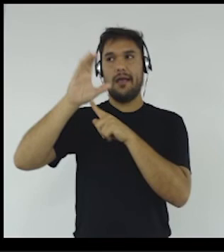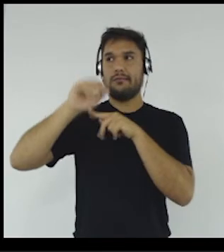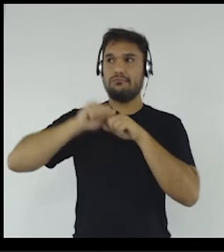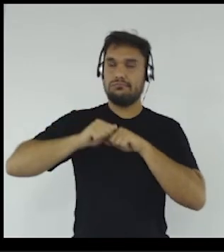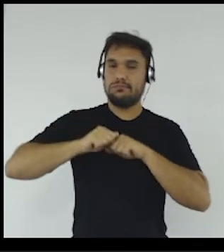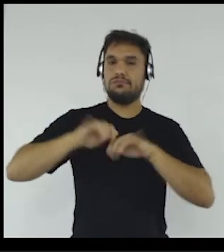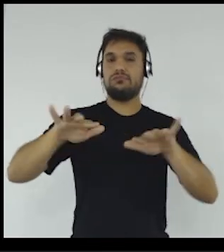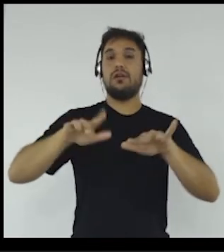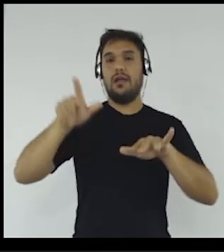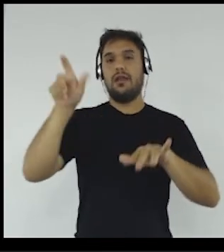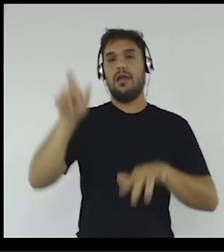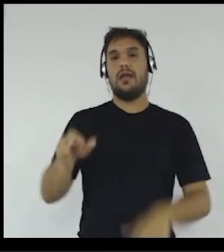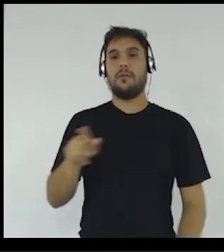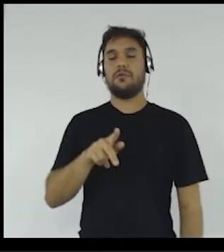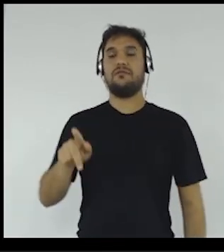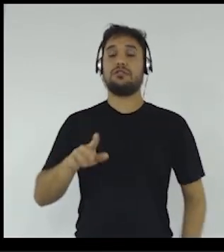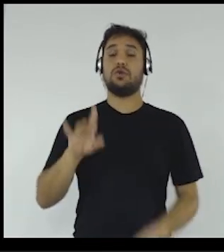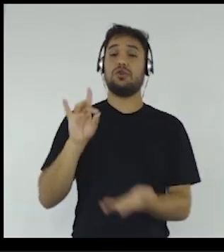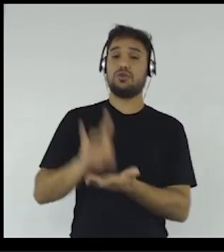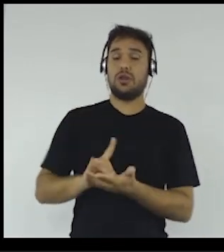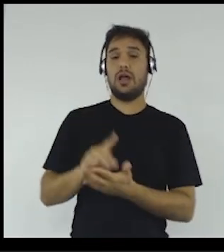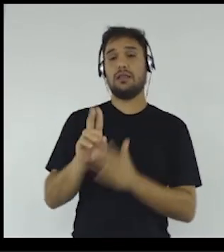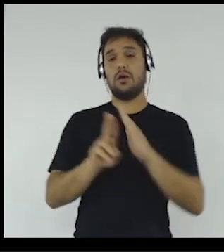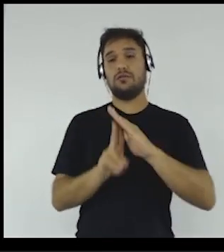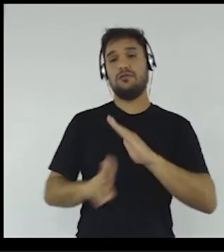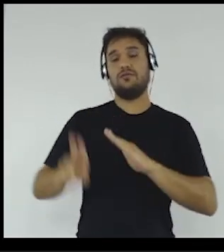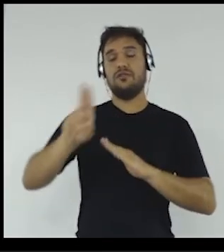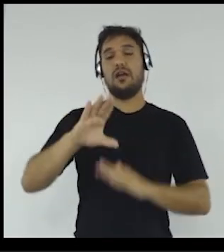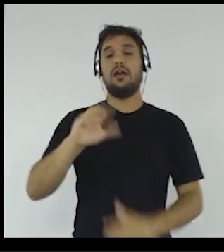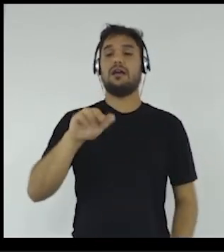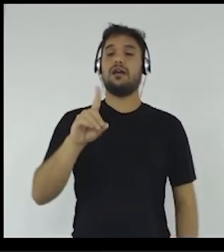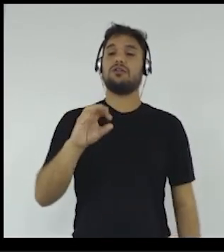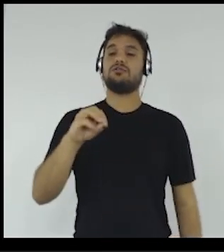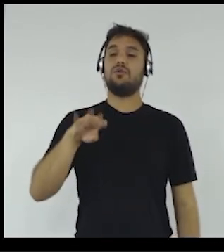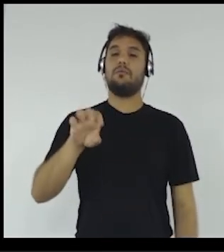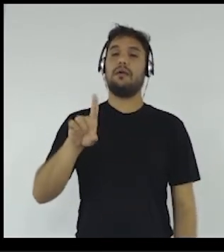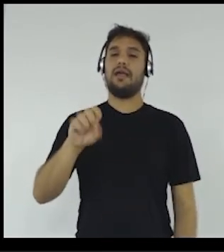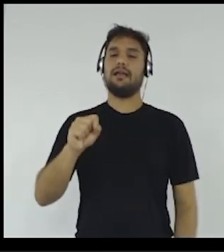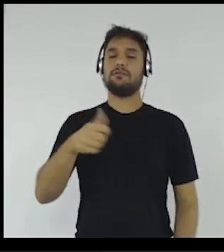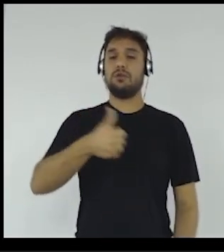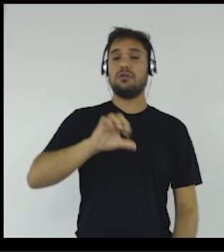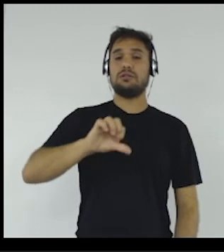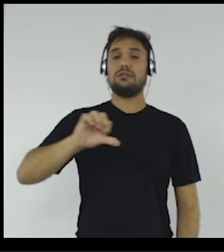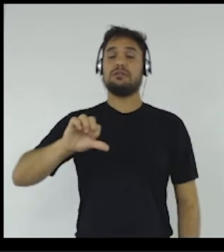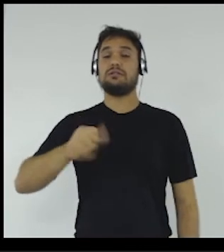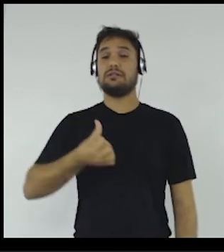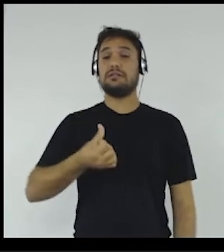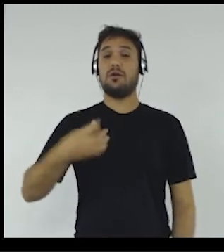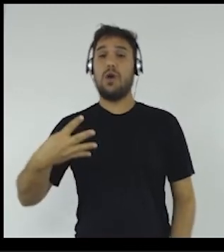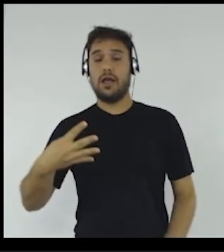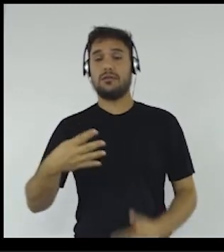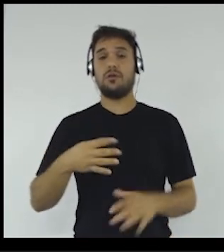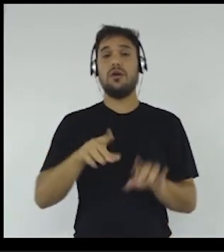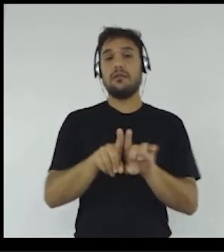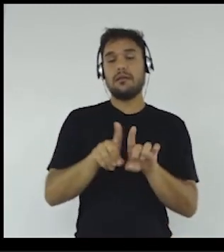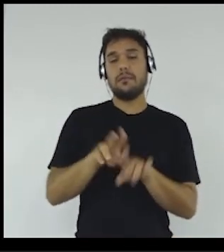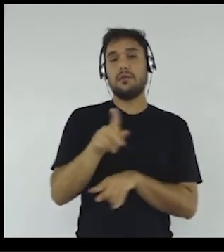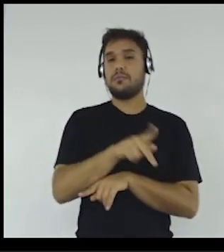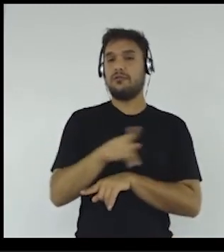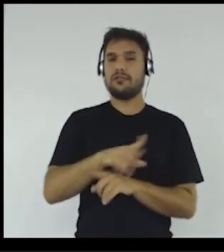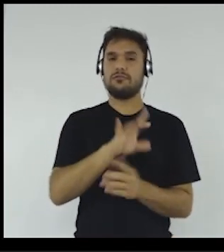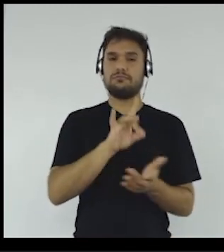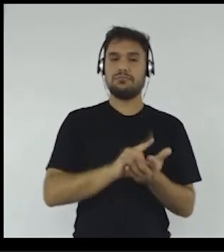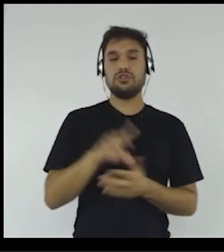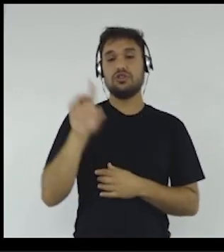foi professor titular de Direito Civil da Universidade Cândido Mendes desde 1964, como também professor emérito